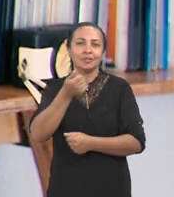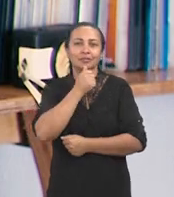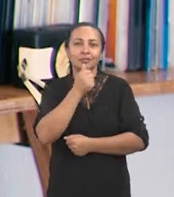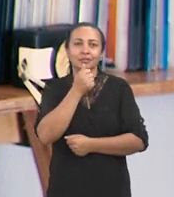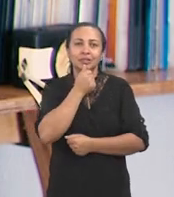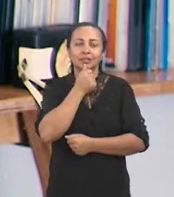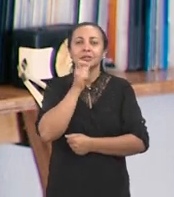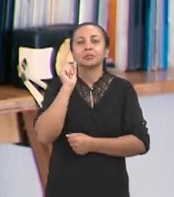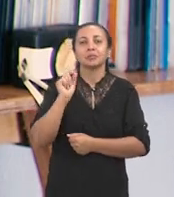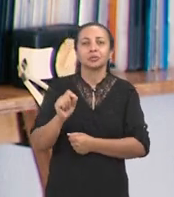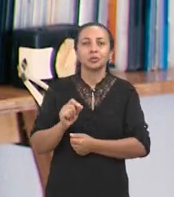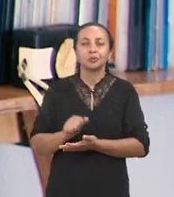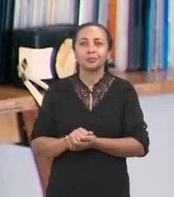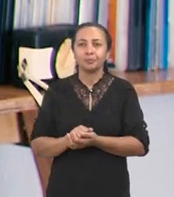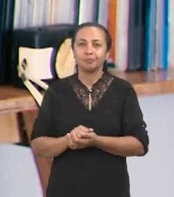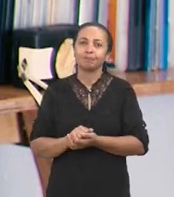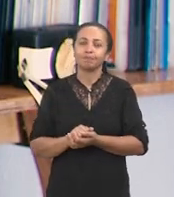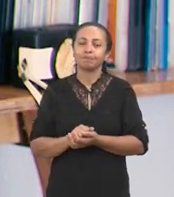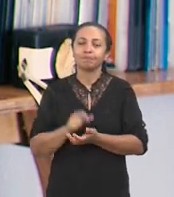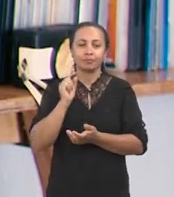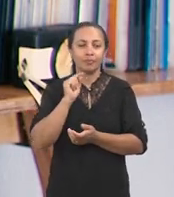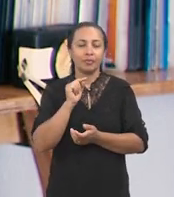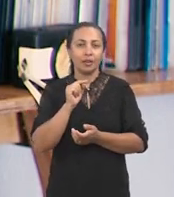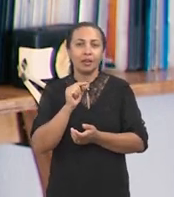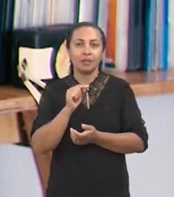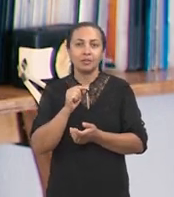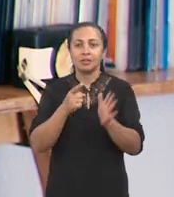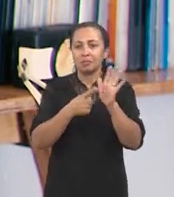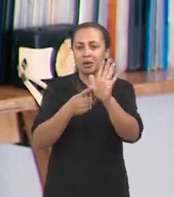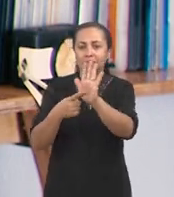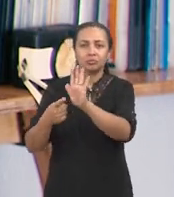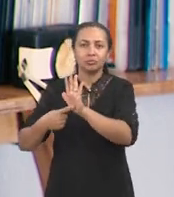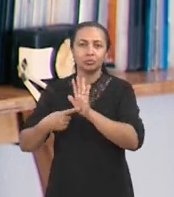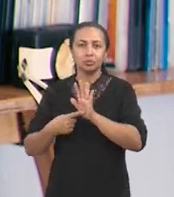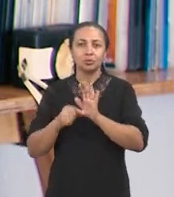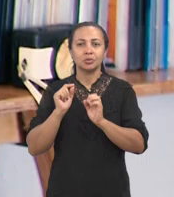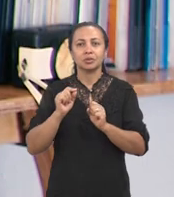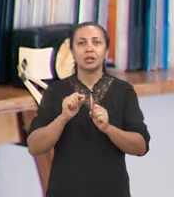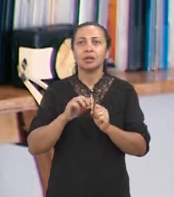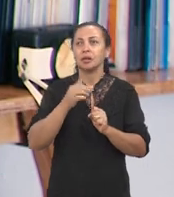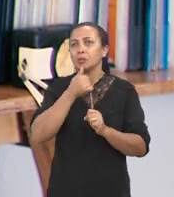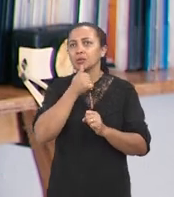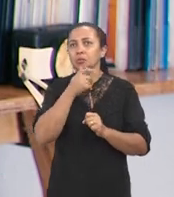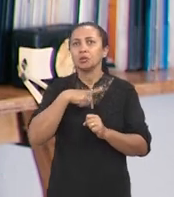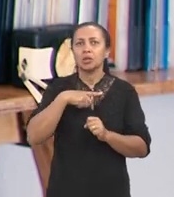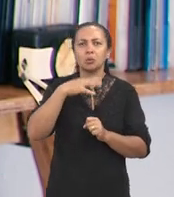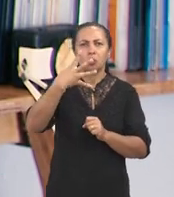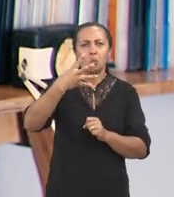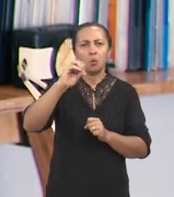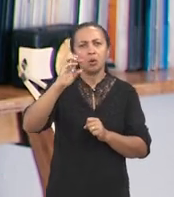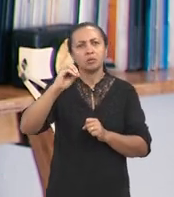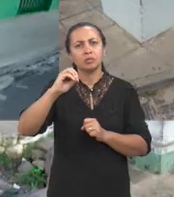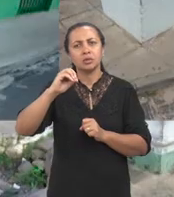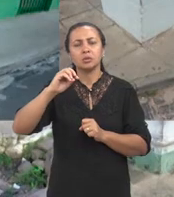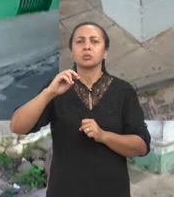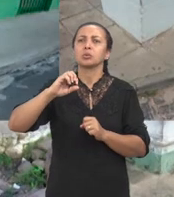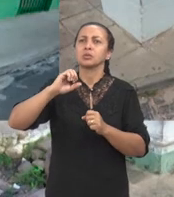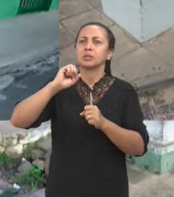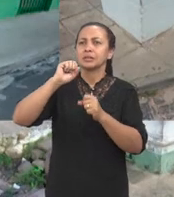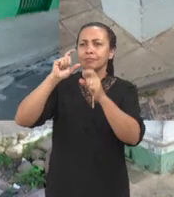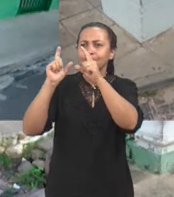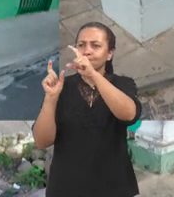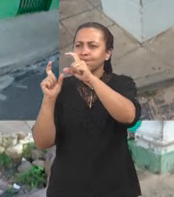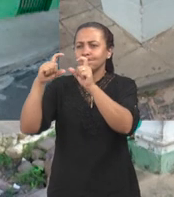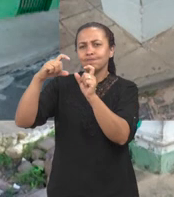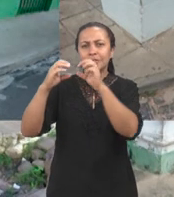exemplos eu tenho de dessas intervenções por exemplo os 400 ângulos